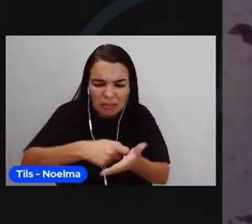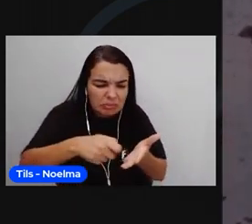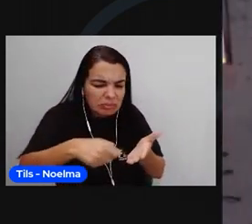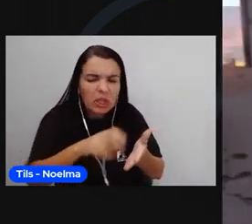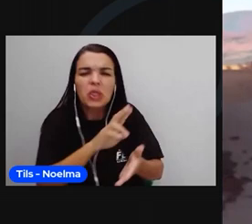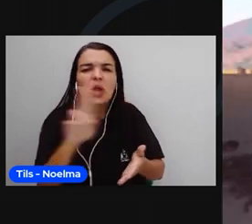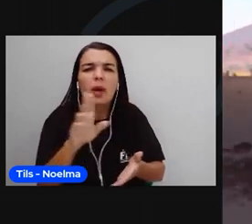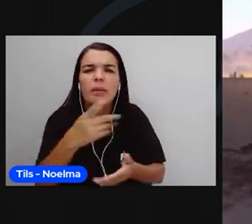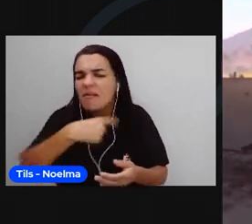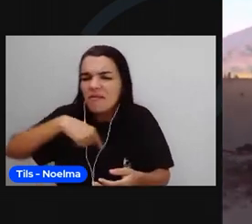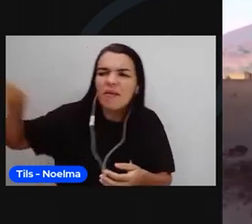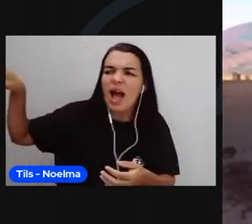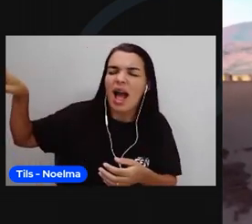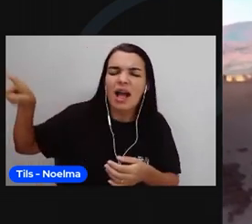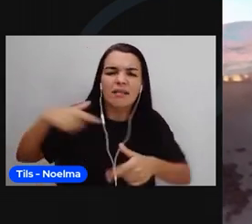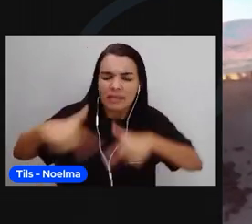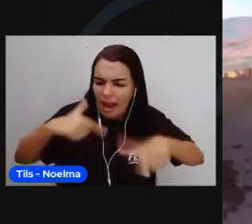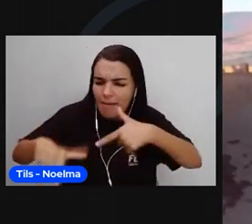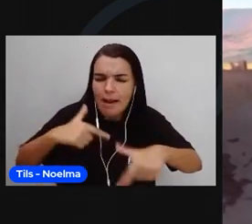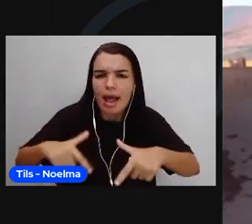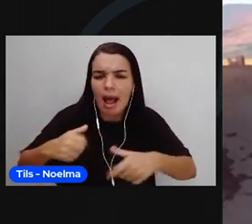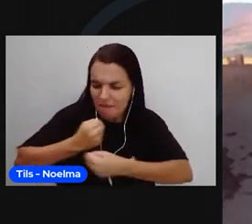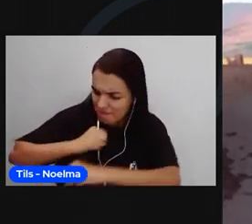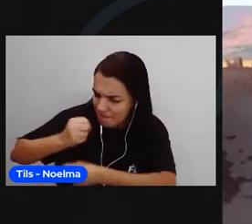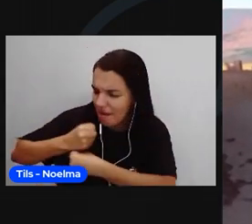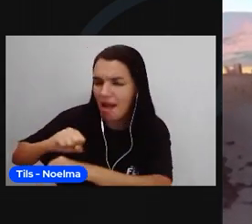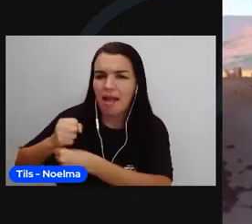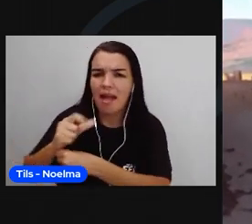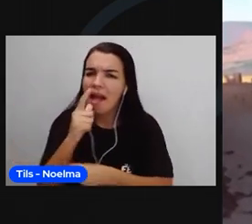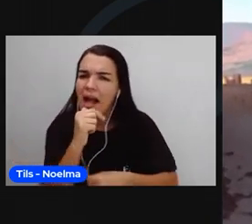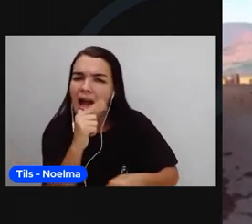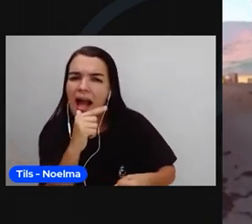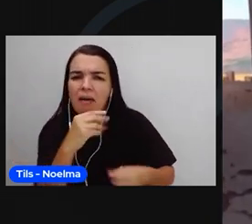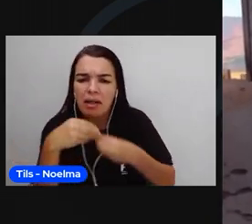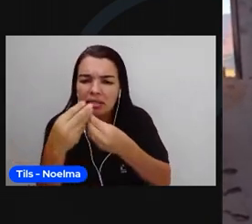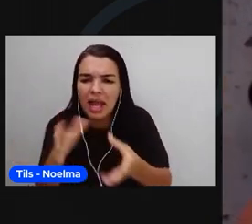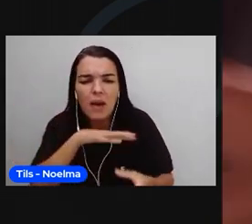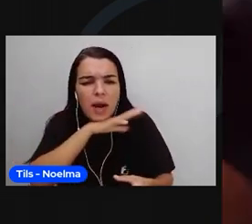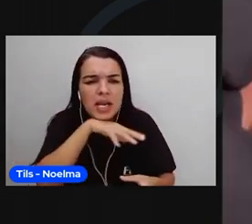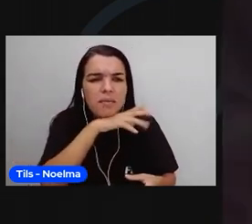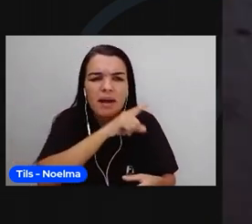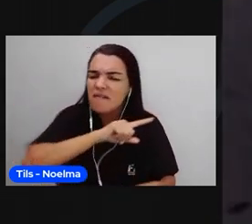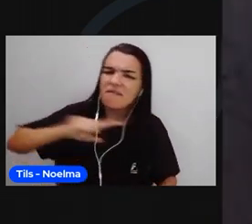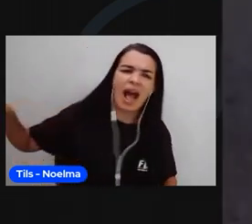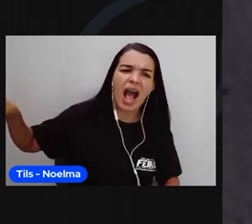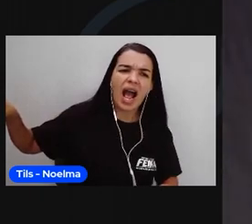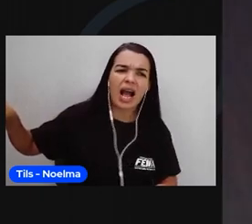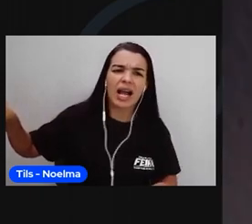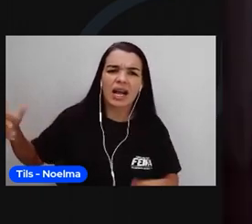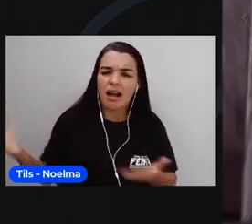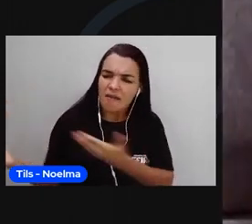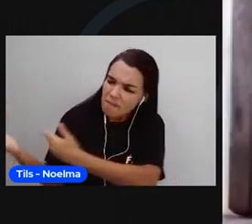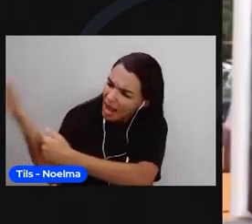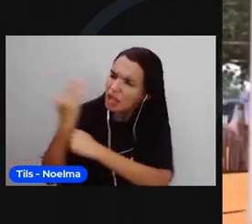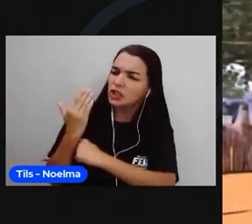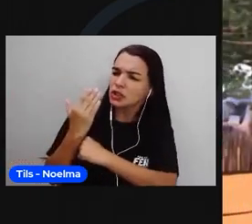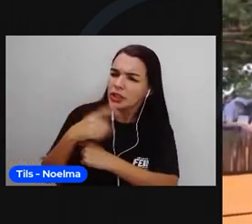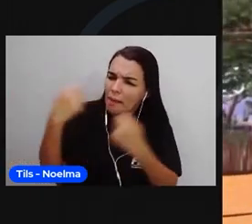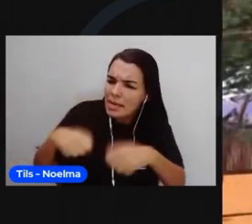lá pra fora arranjar o que fazer, vá. Tem um pátio pra varrer, tem que levar água pros bichos. Vai, menina! Vê se tu me ajuda, Maria